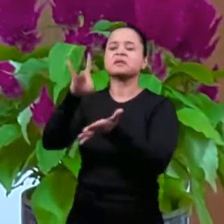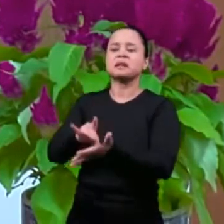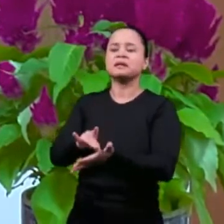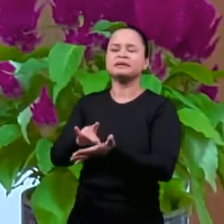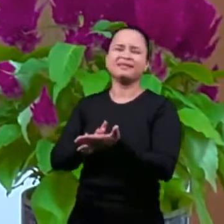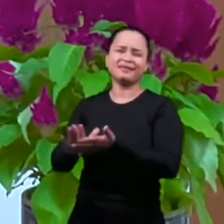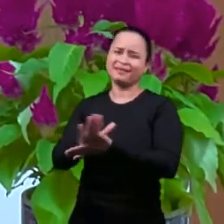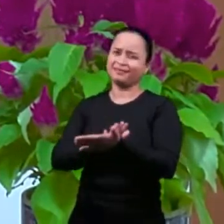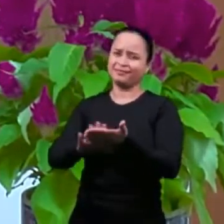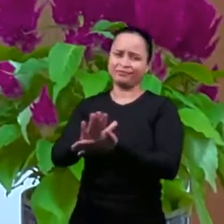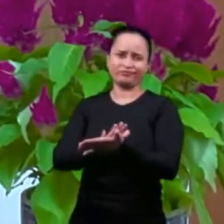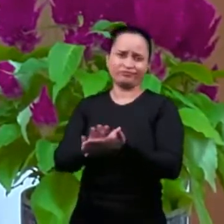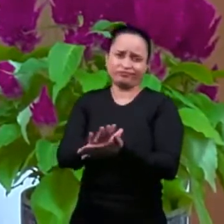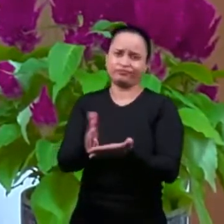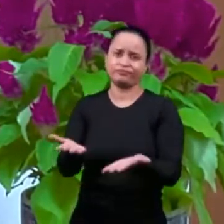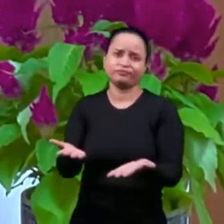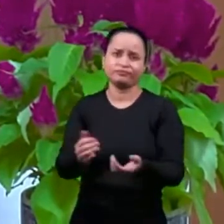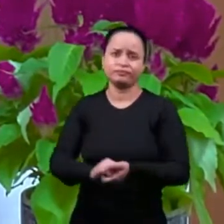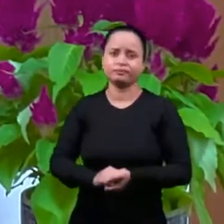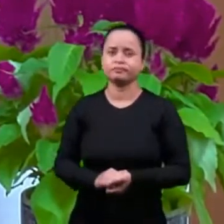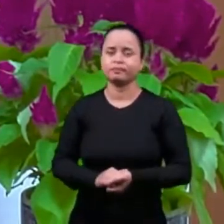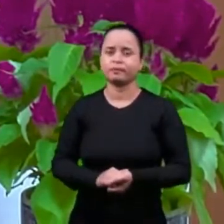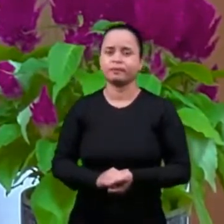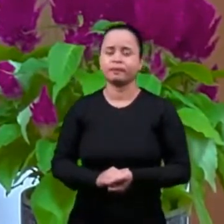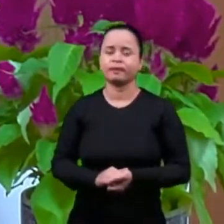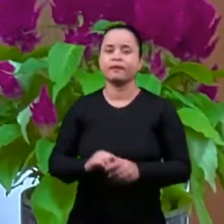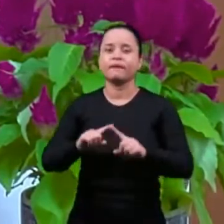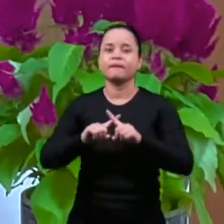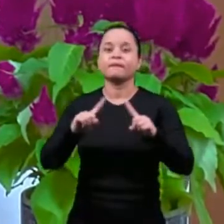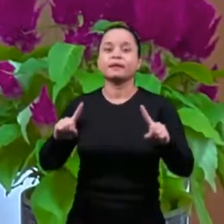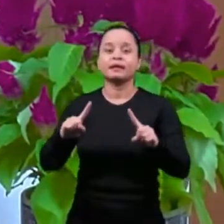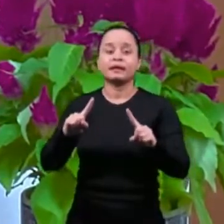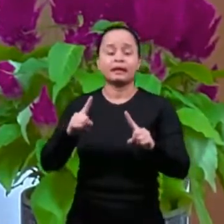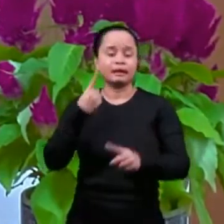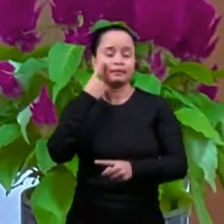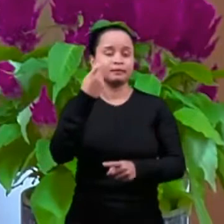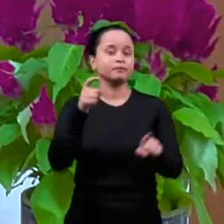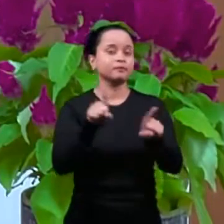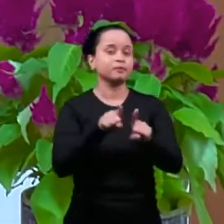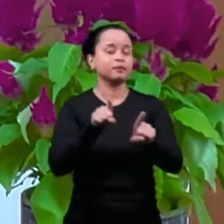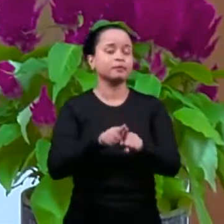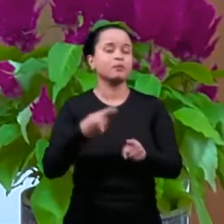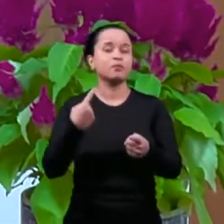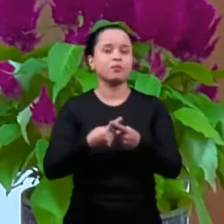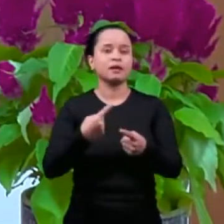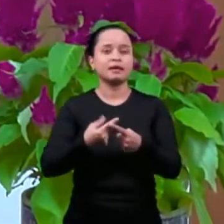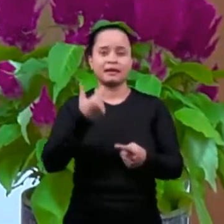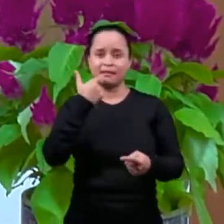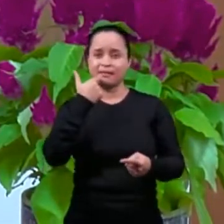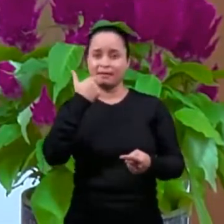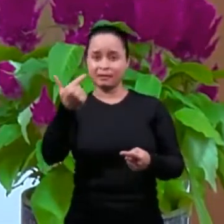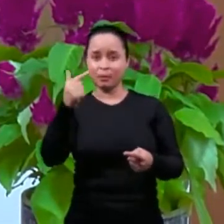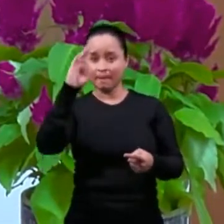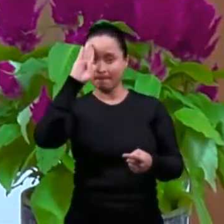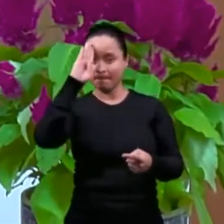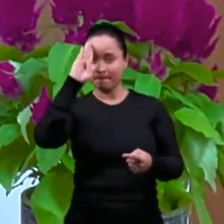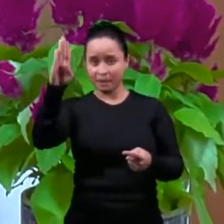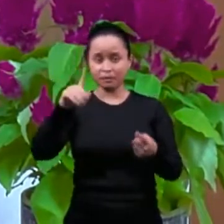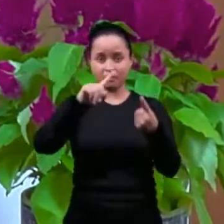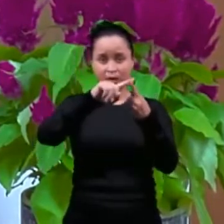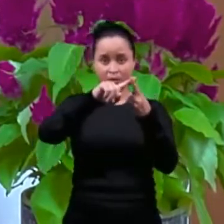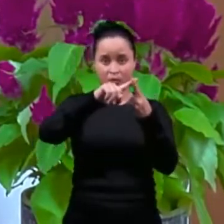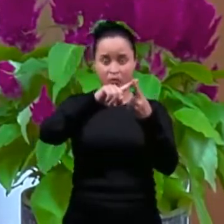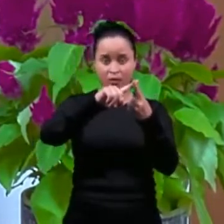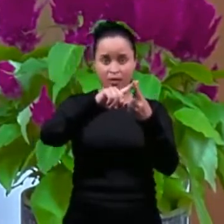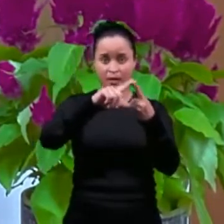Interessante que as três línguas que dominavam aquela época era o latim